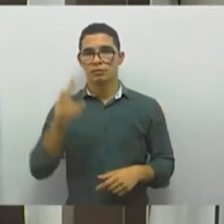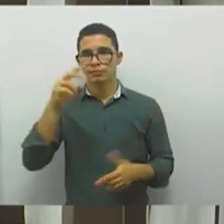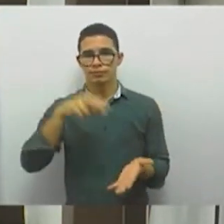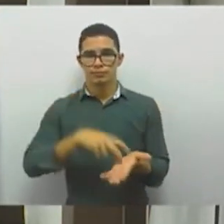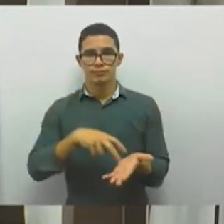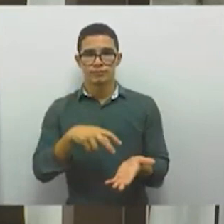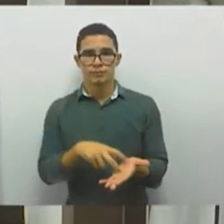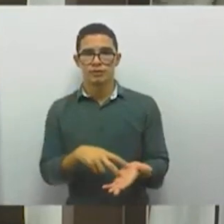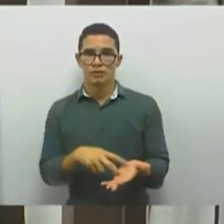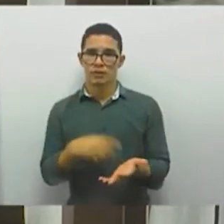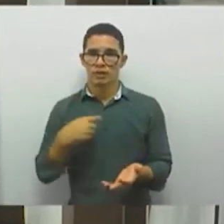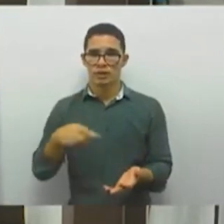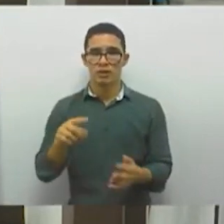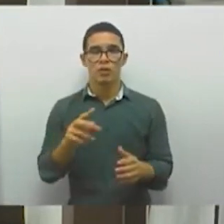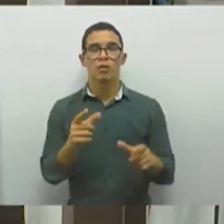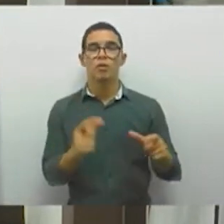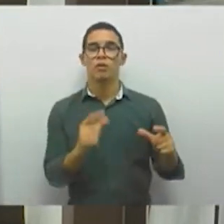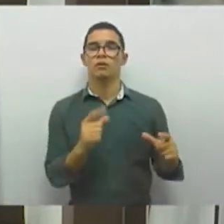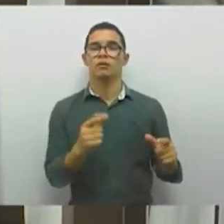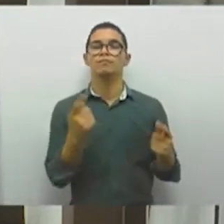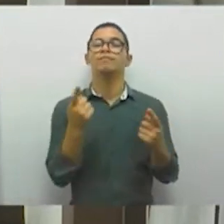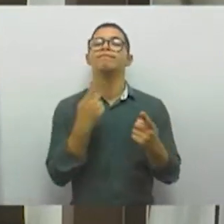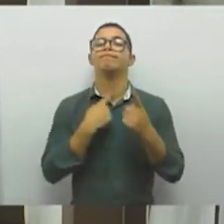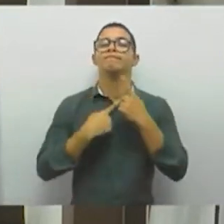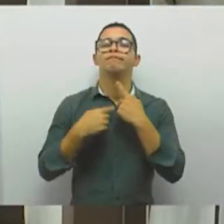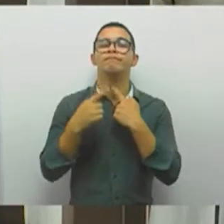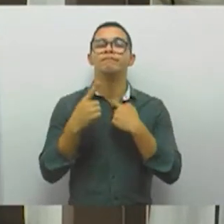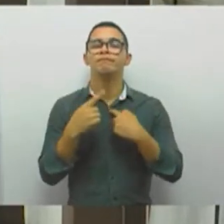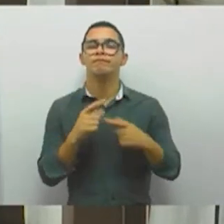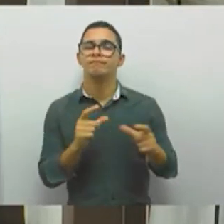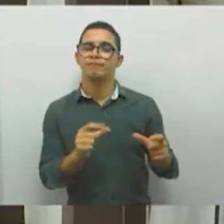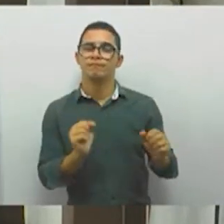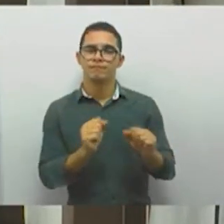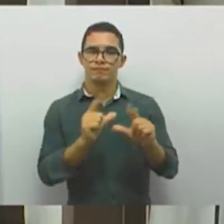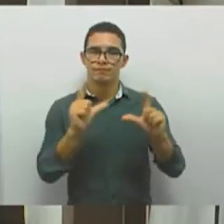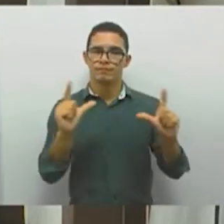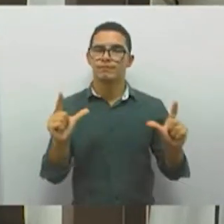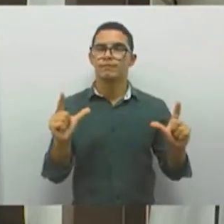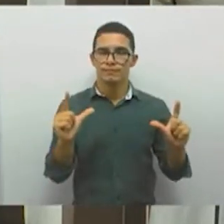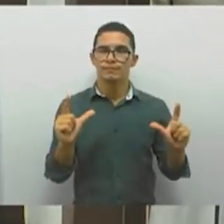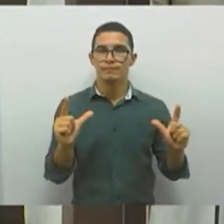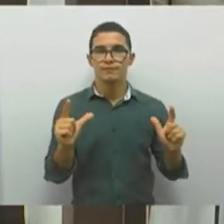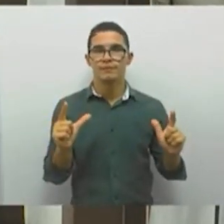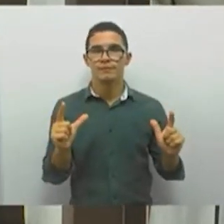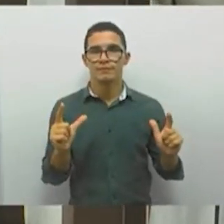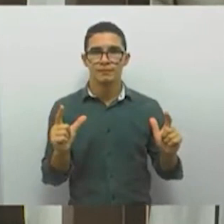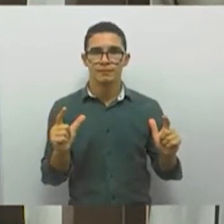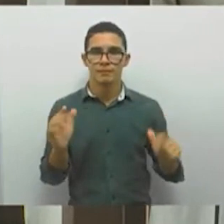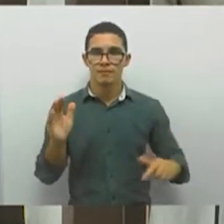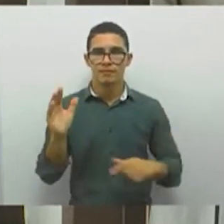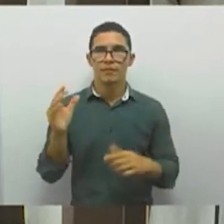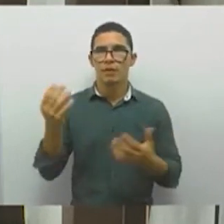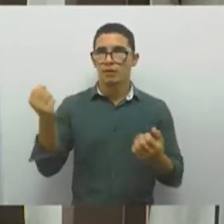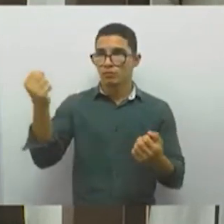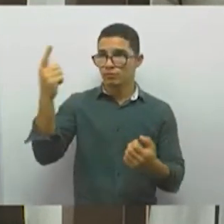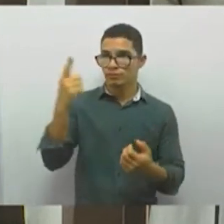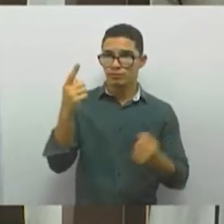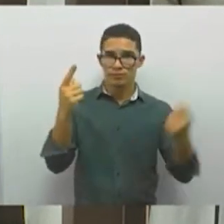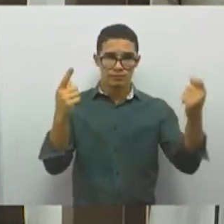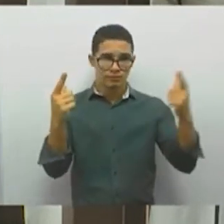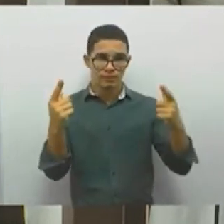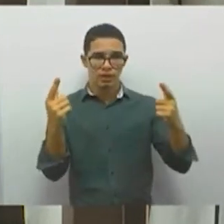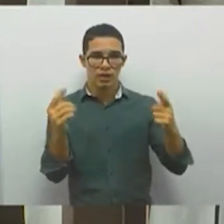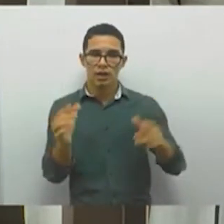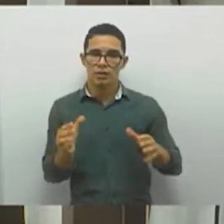manhã e ali aquele local necessita ali de uma iluminação mais adequada uma ilumina ali mais baixa e também